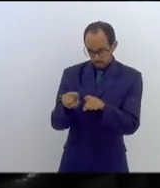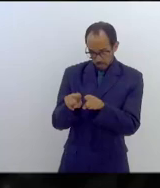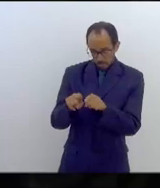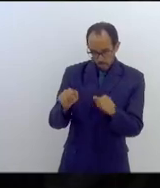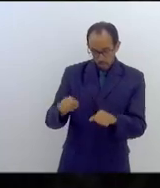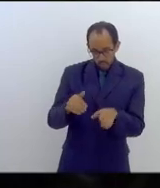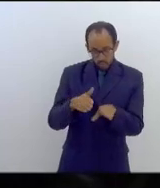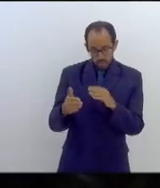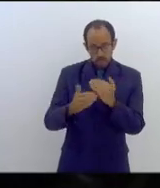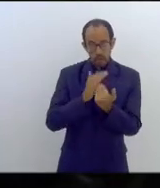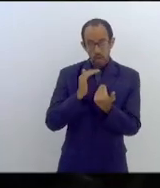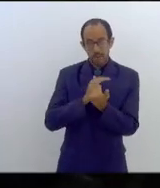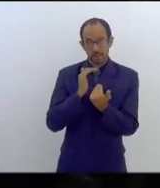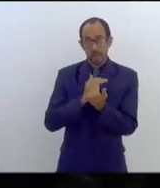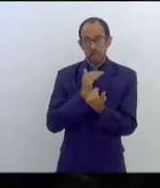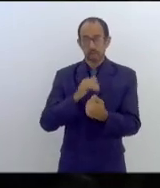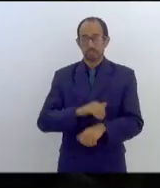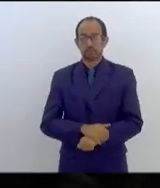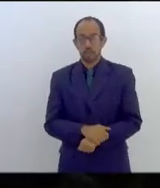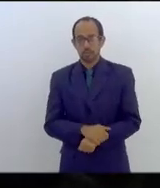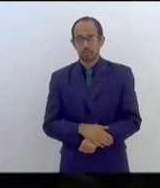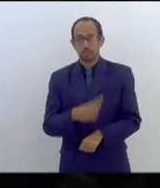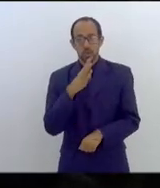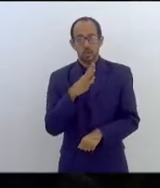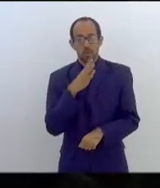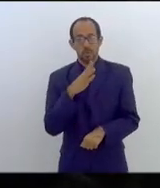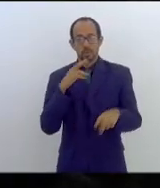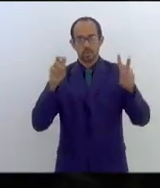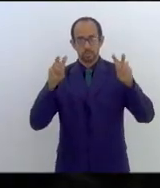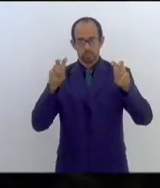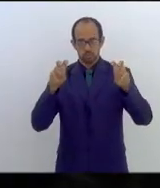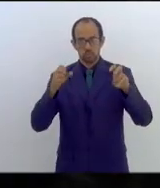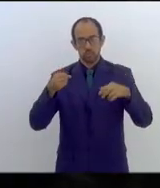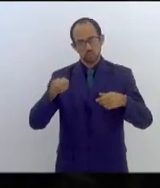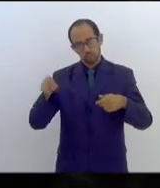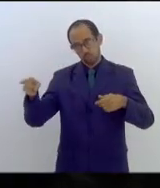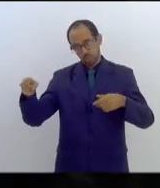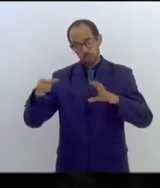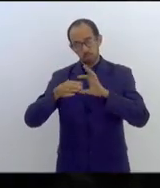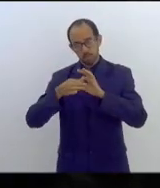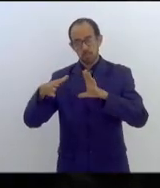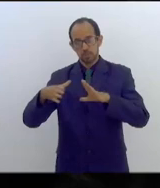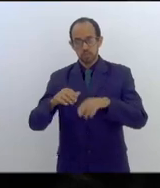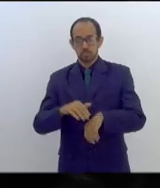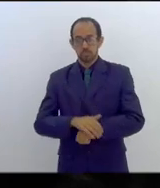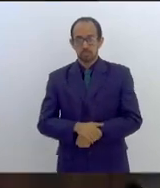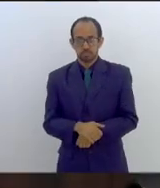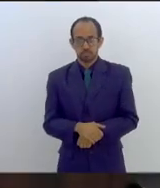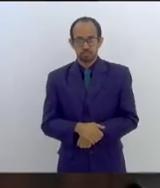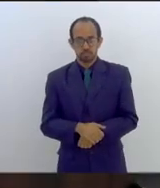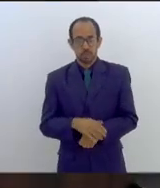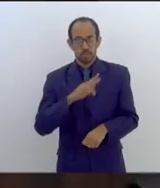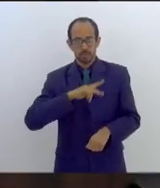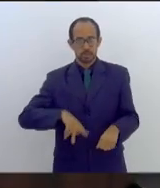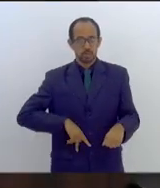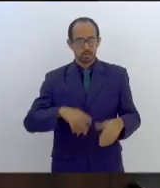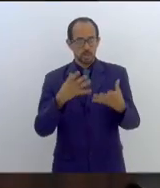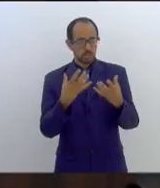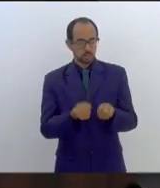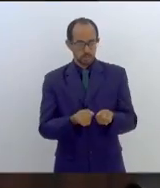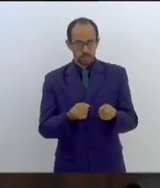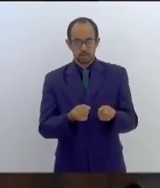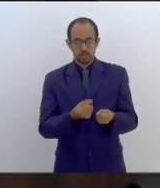né? Se o senhor me permitir, eu gostaria que o senhor me atendesse. Presidência defere pedido de Vossa Excelência,